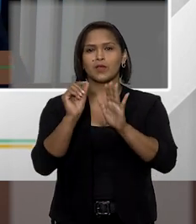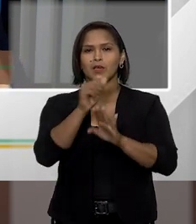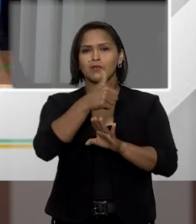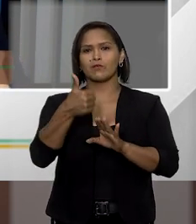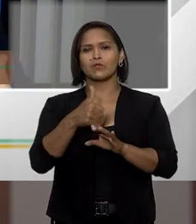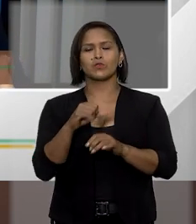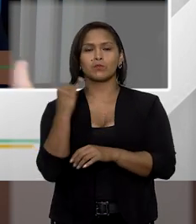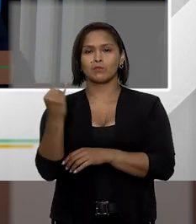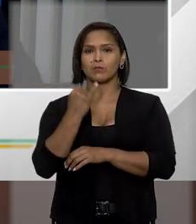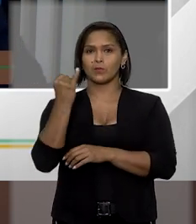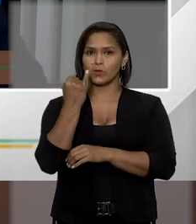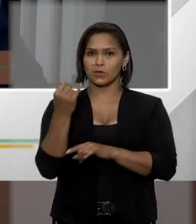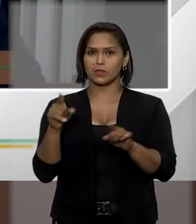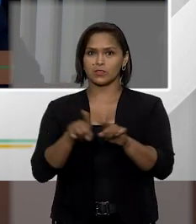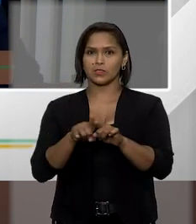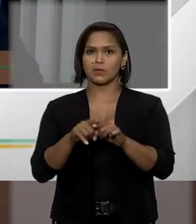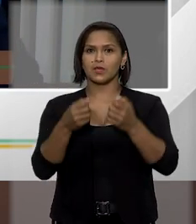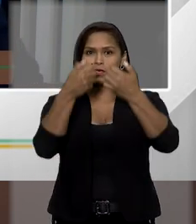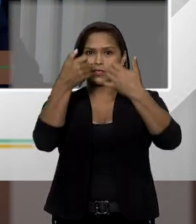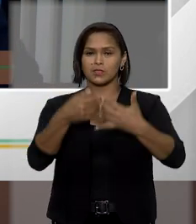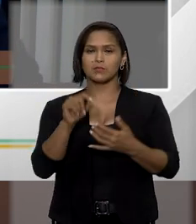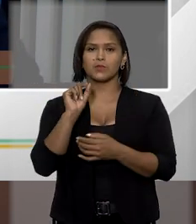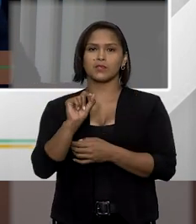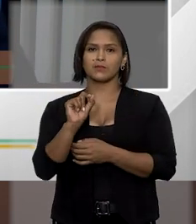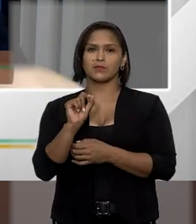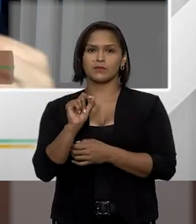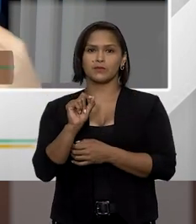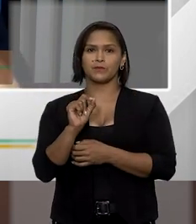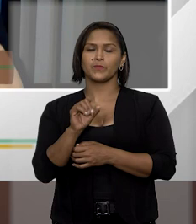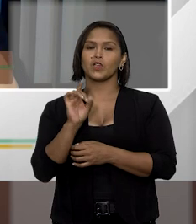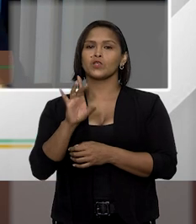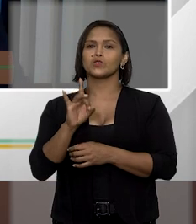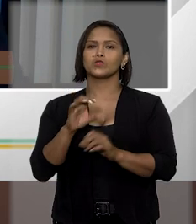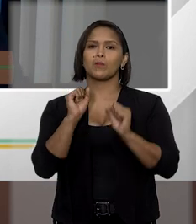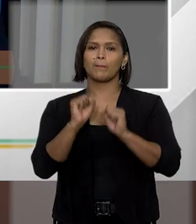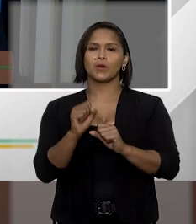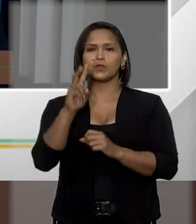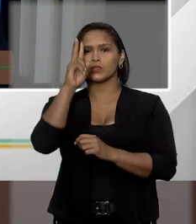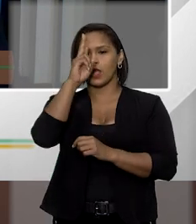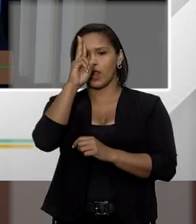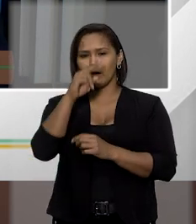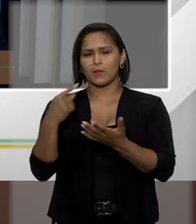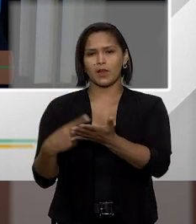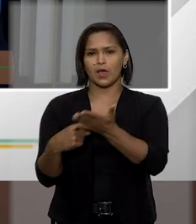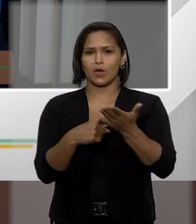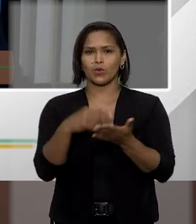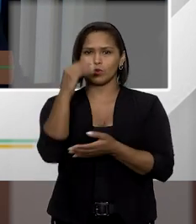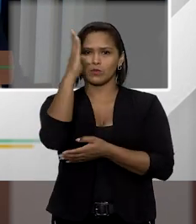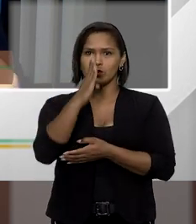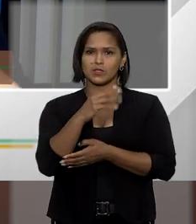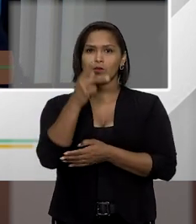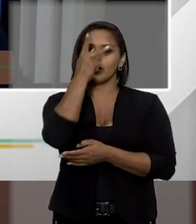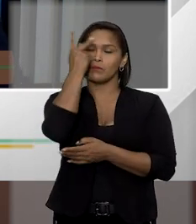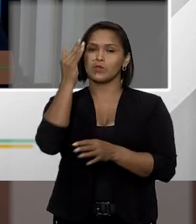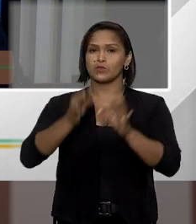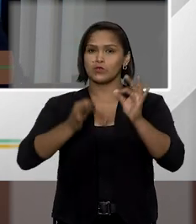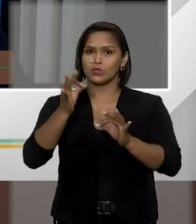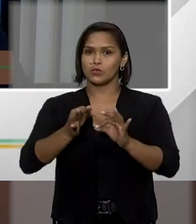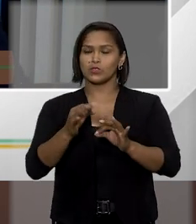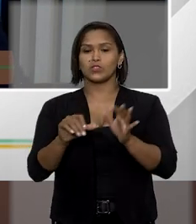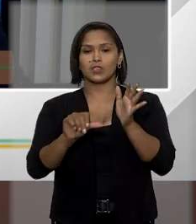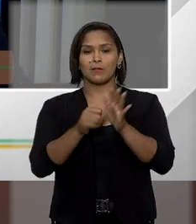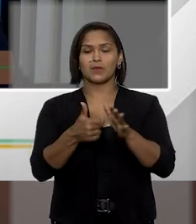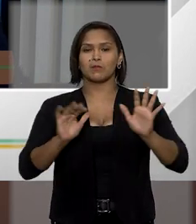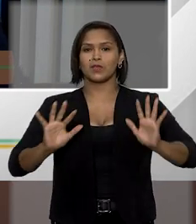único, extremamente importante, que menciona o seguinte: somente pode celebrar acordo de leniência no Brasil a pessoa jurídica que